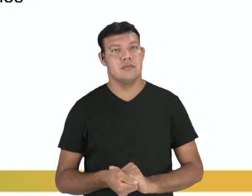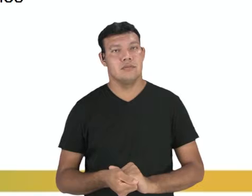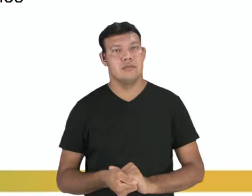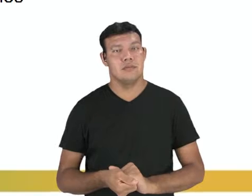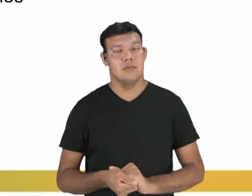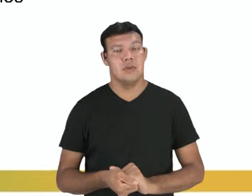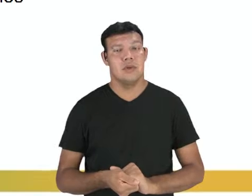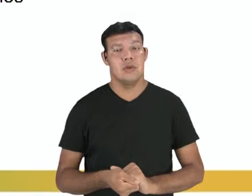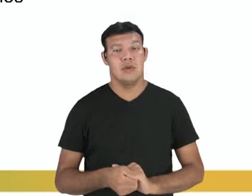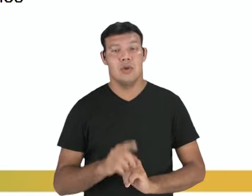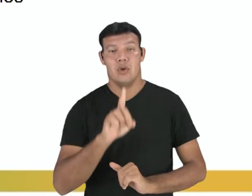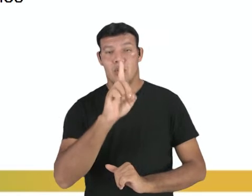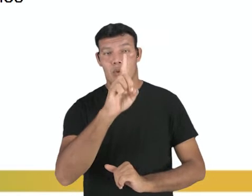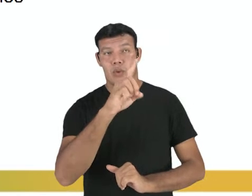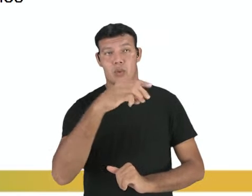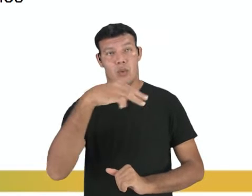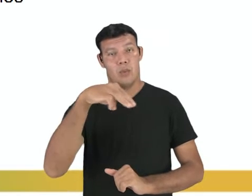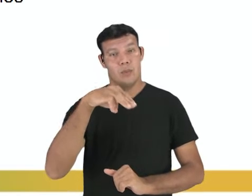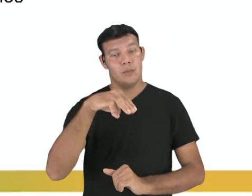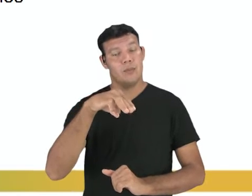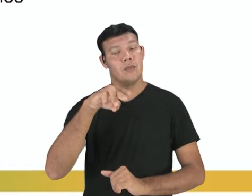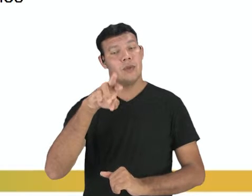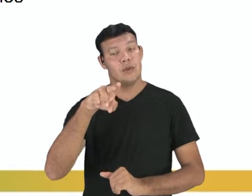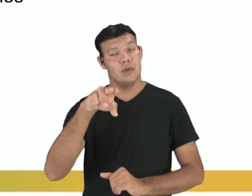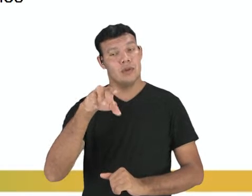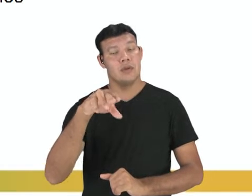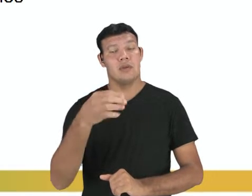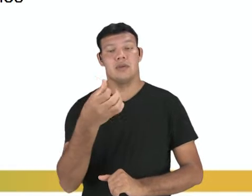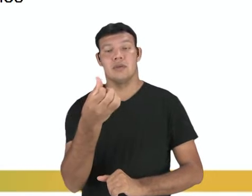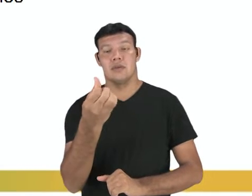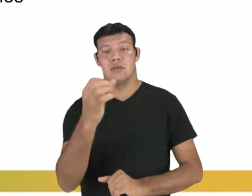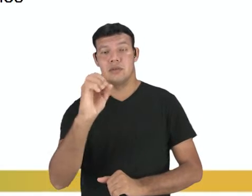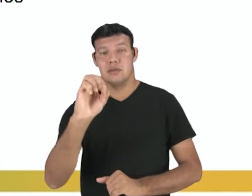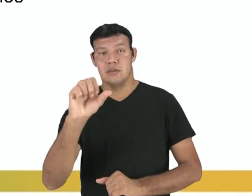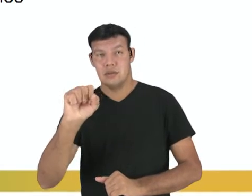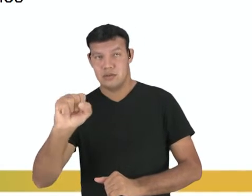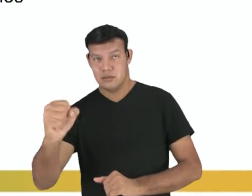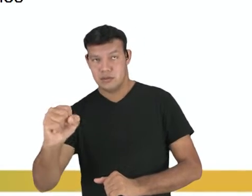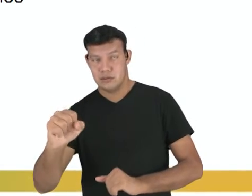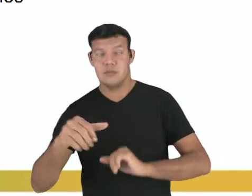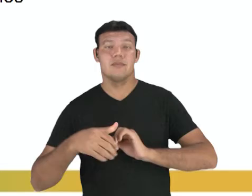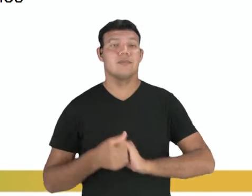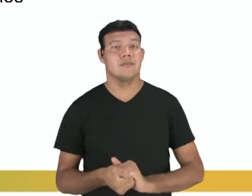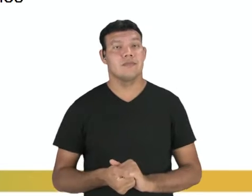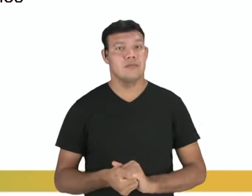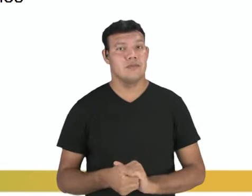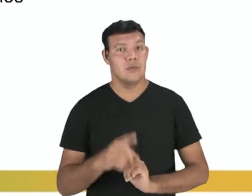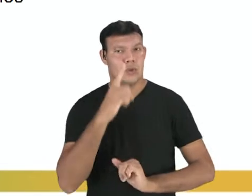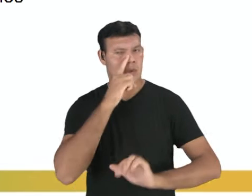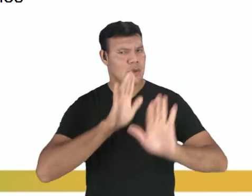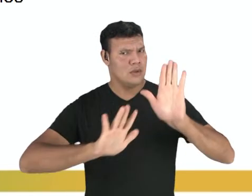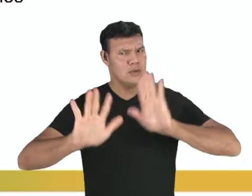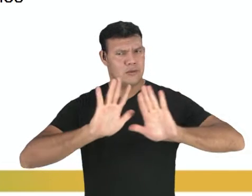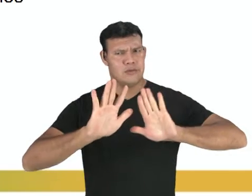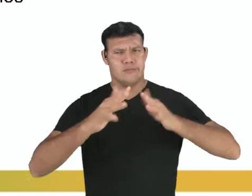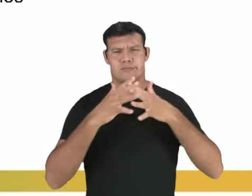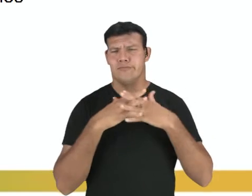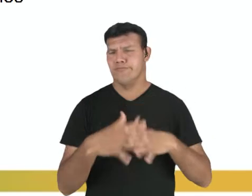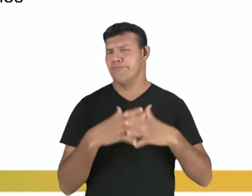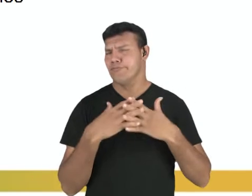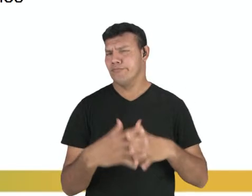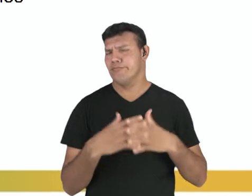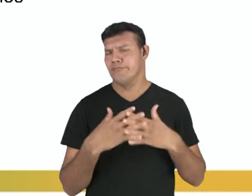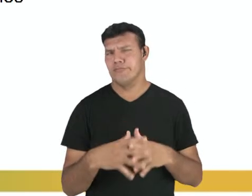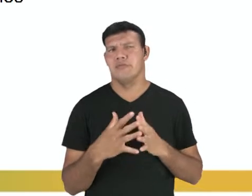um minutos em um minuto = 60 segundo Cuidado para não trocar